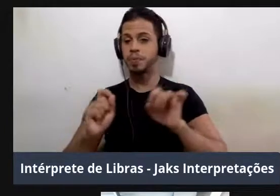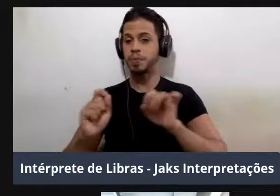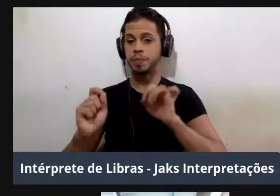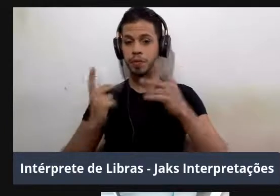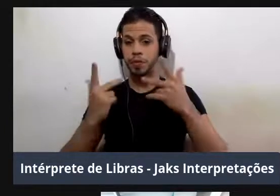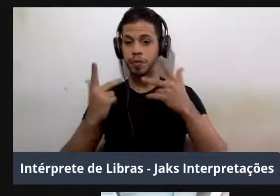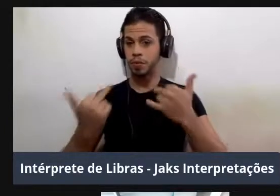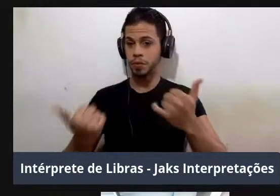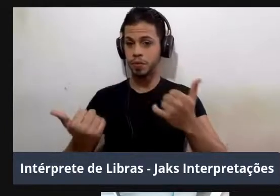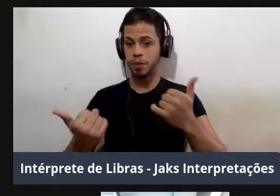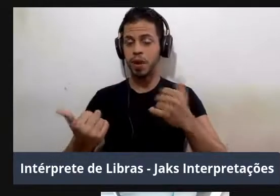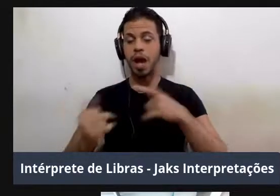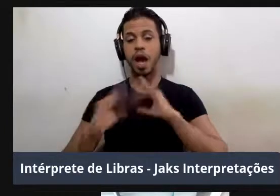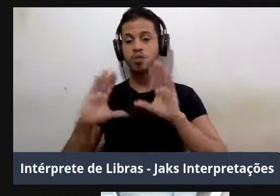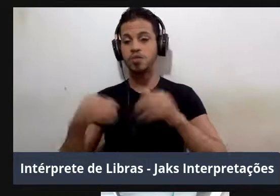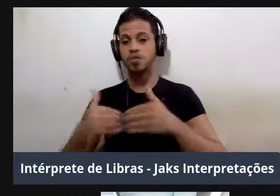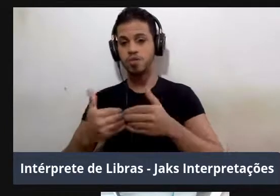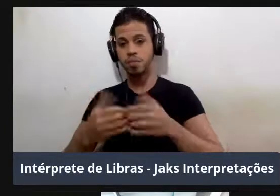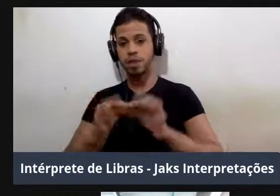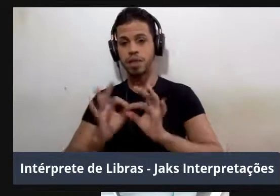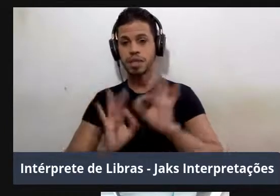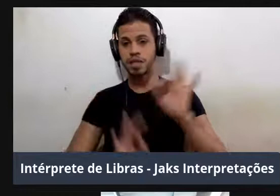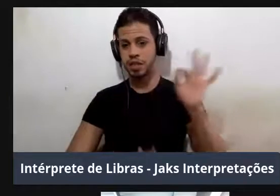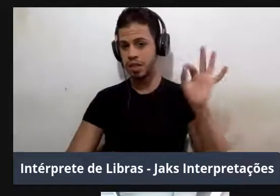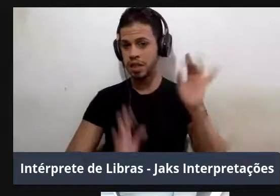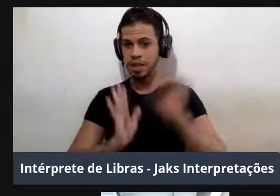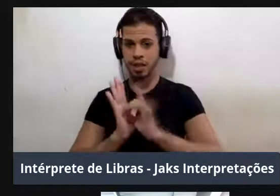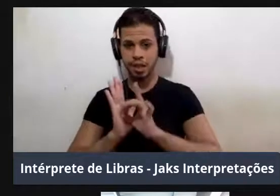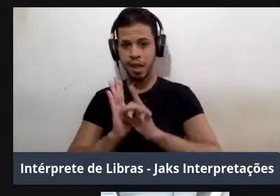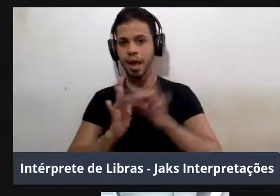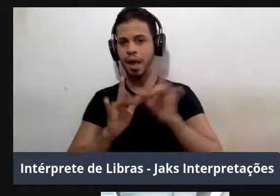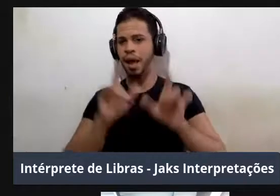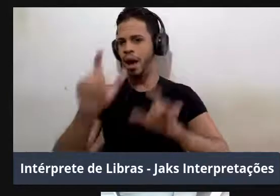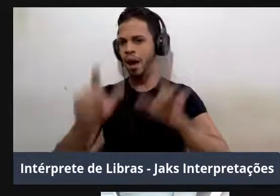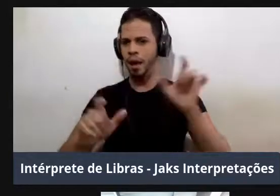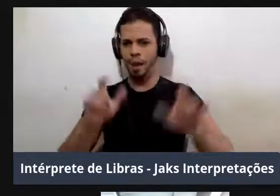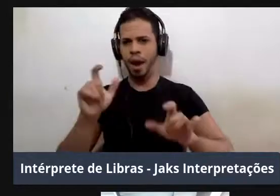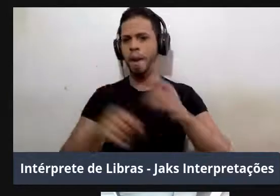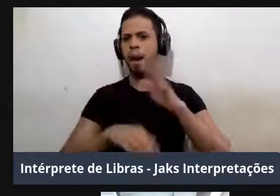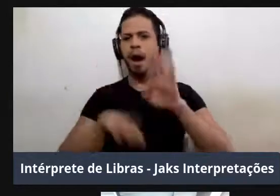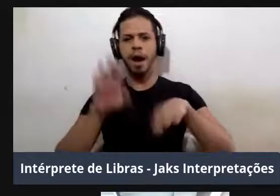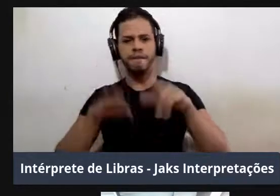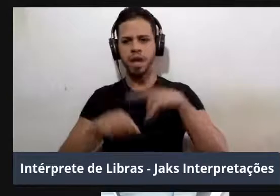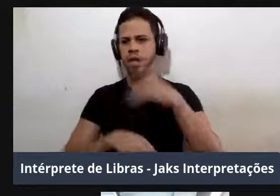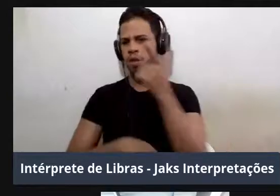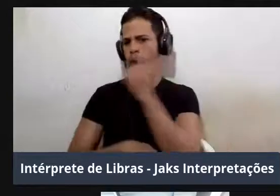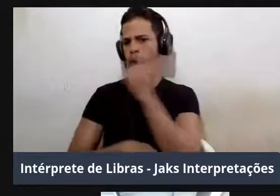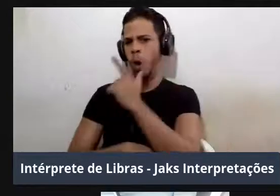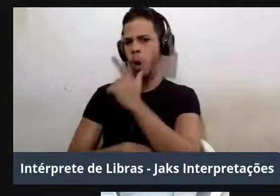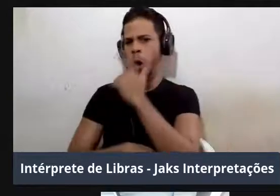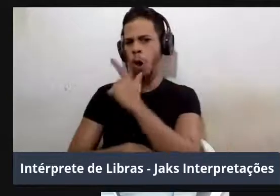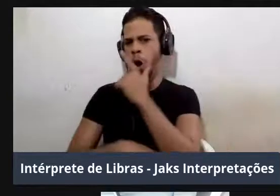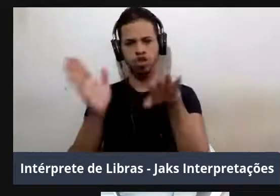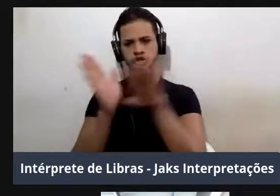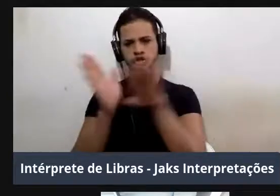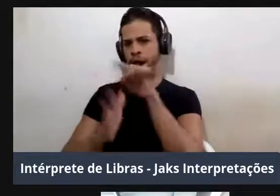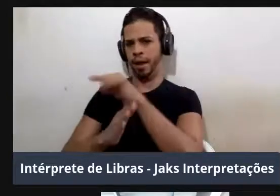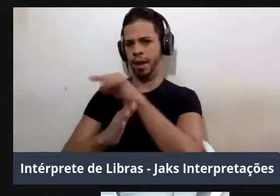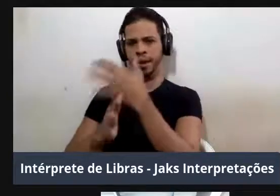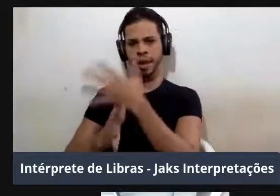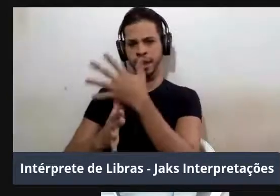as comunidades distantes mesmo, as pessoas muitas das vezes não conseguem chegar na cidade para